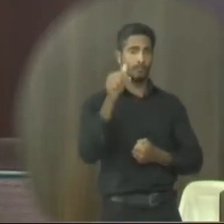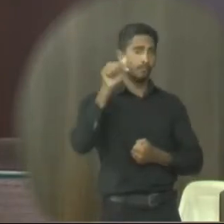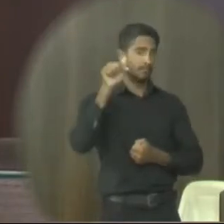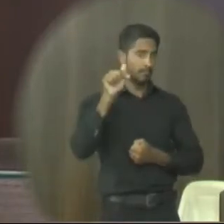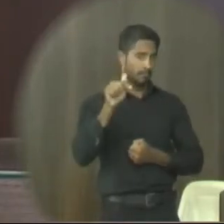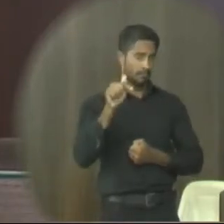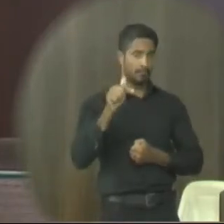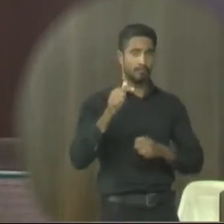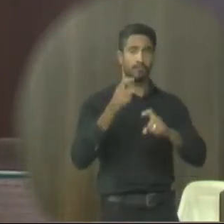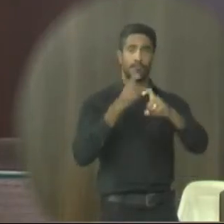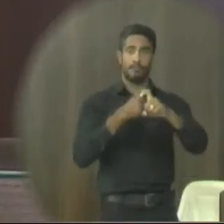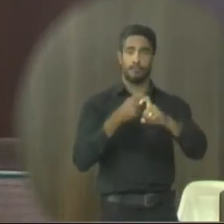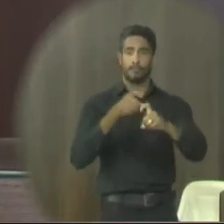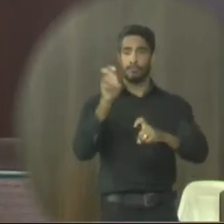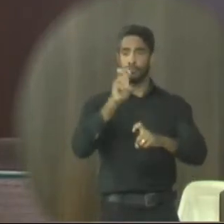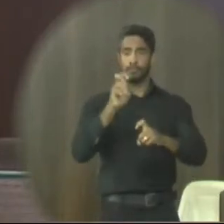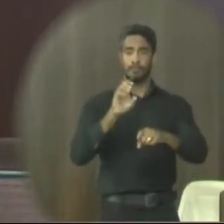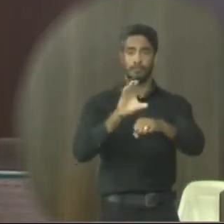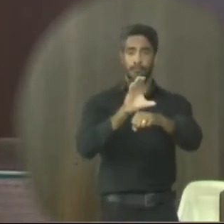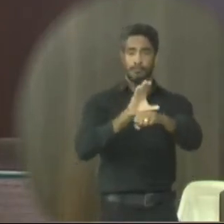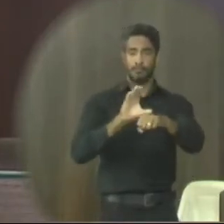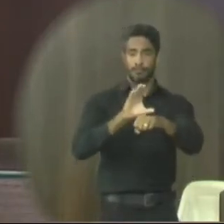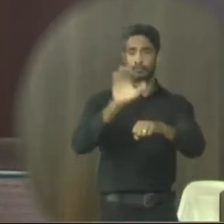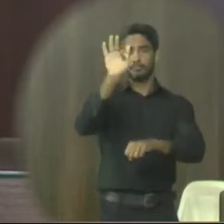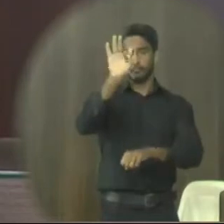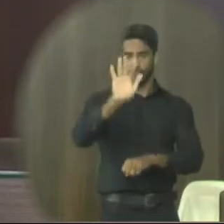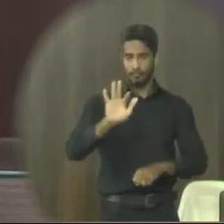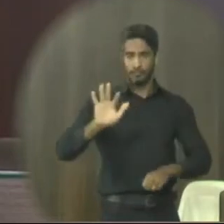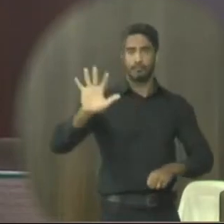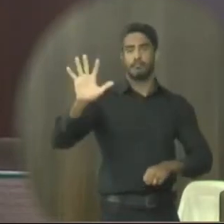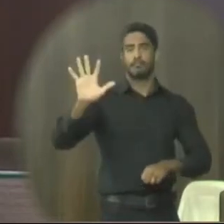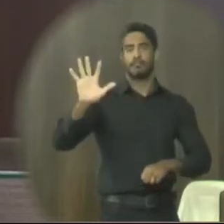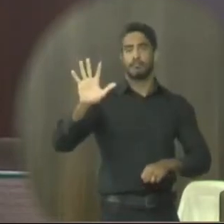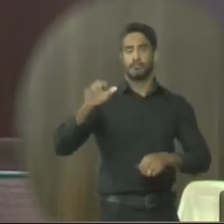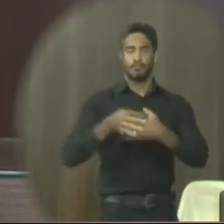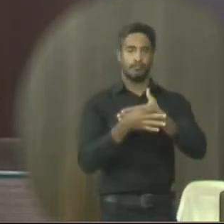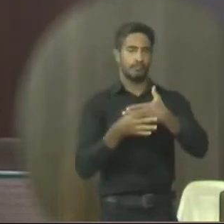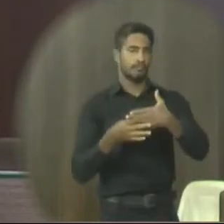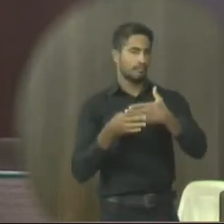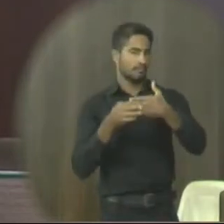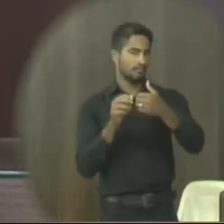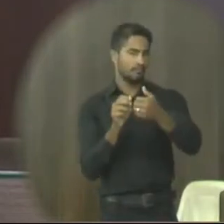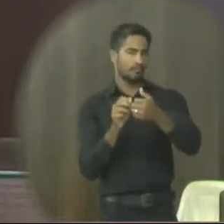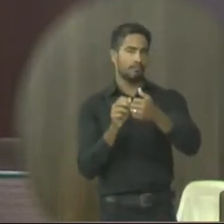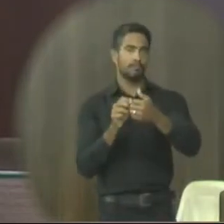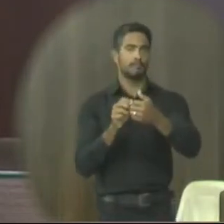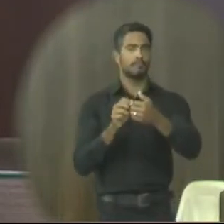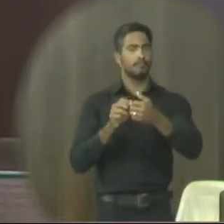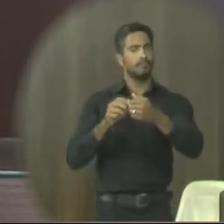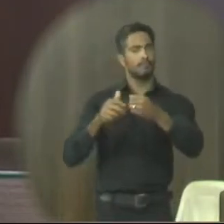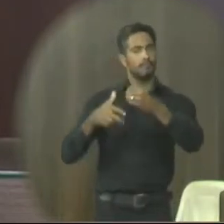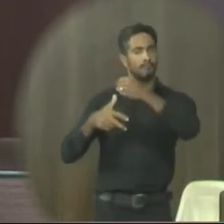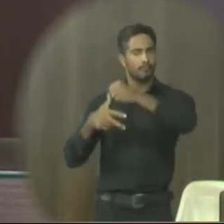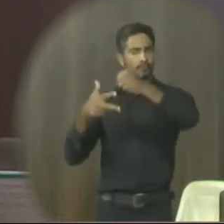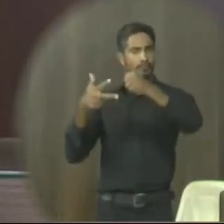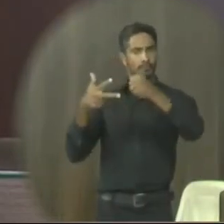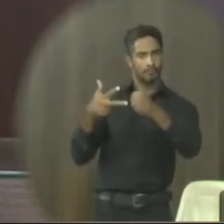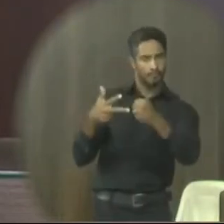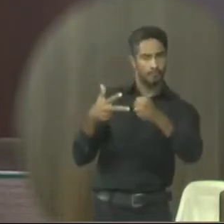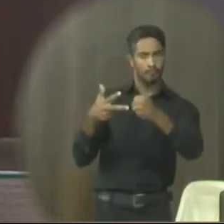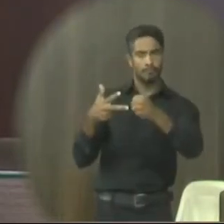167, inciso 5º da Constituição Federal e das outras correspondências de autoria do Poder Executivo Municipal. Foi